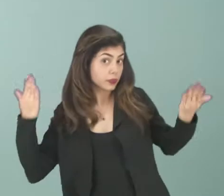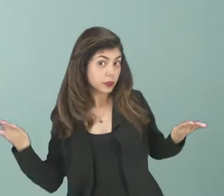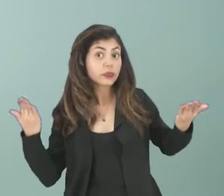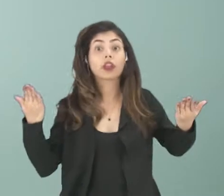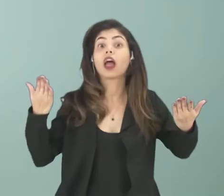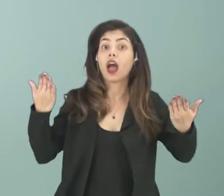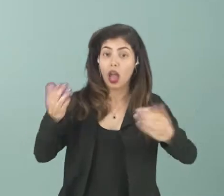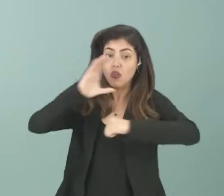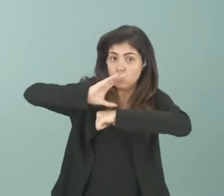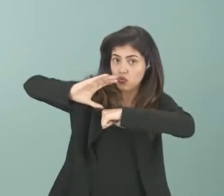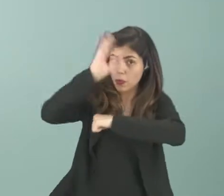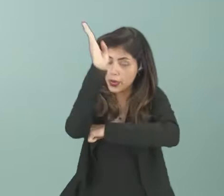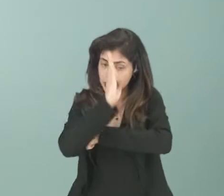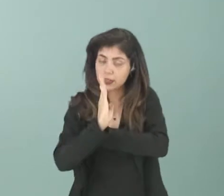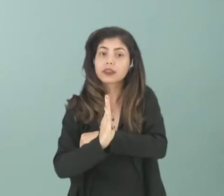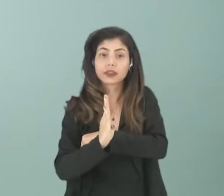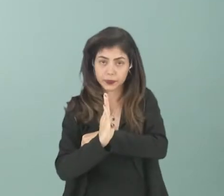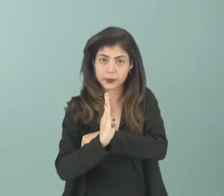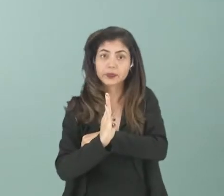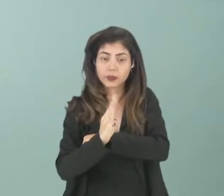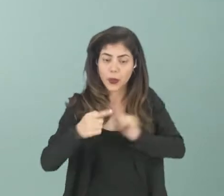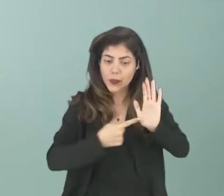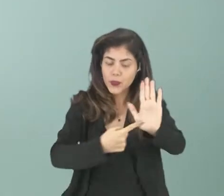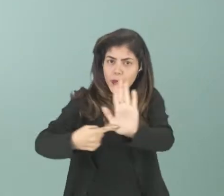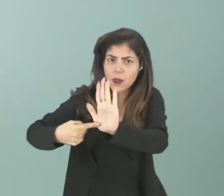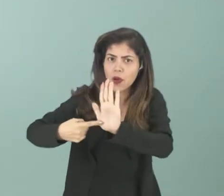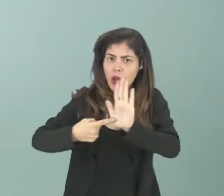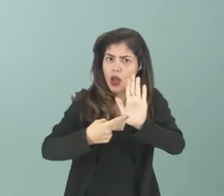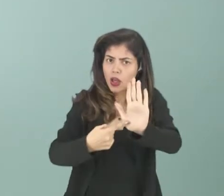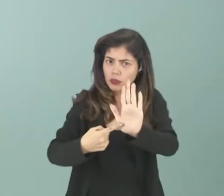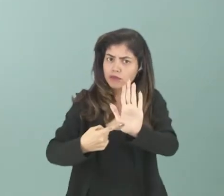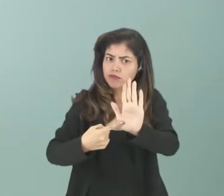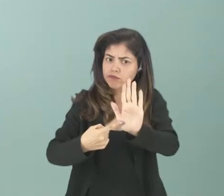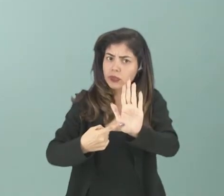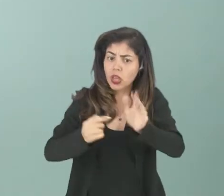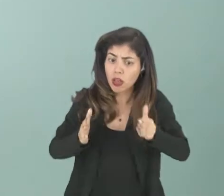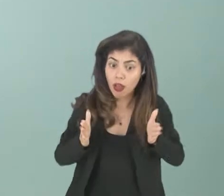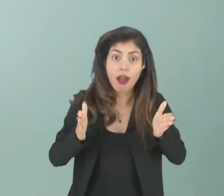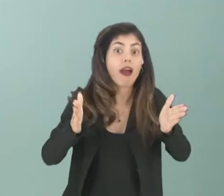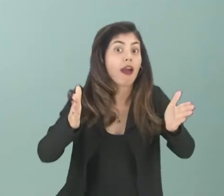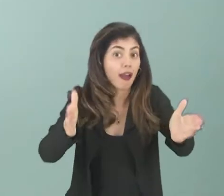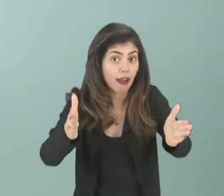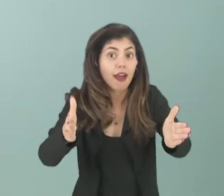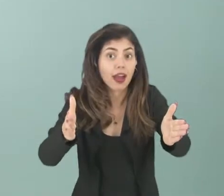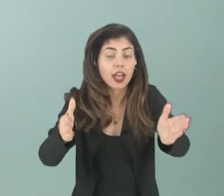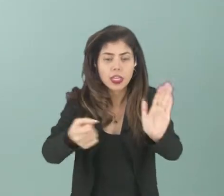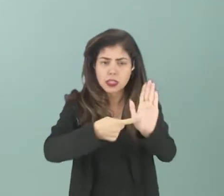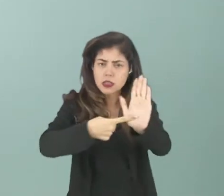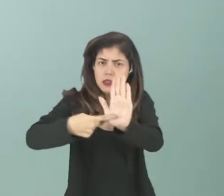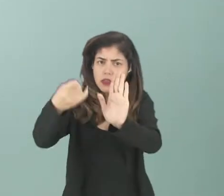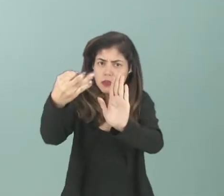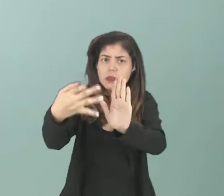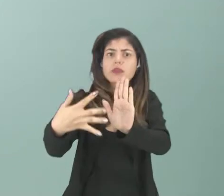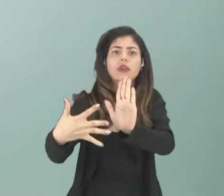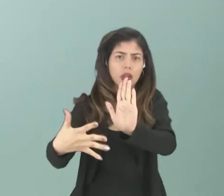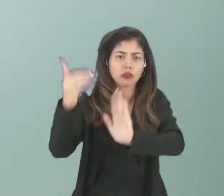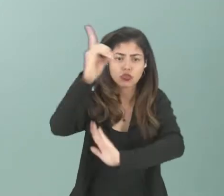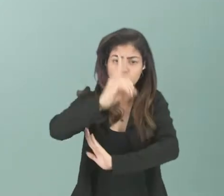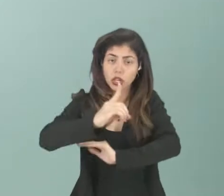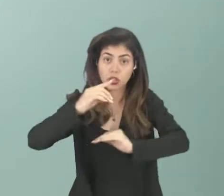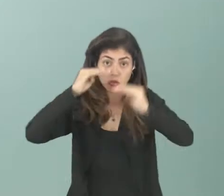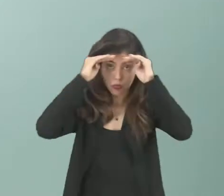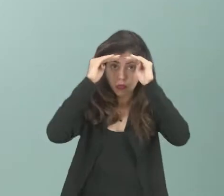Então, assim, a Constituição brasileira mostra bem aquele ideal de uma mão dupla, né? Se a Declaração Universal dos Direitos